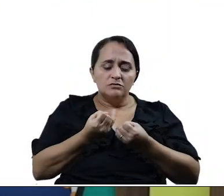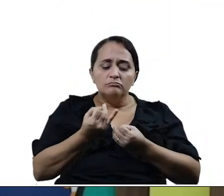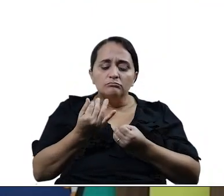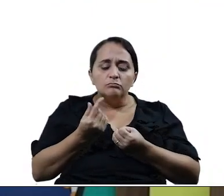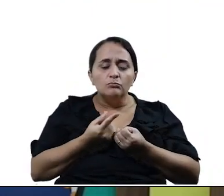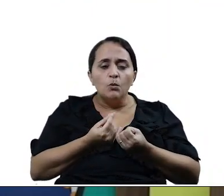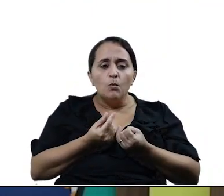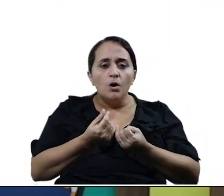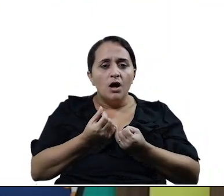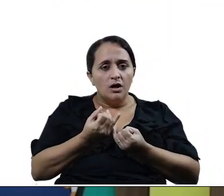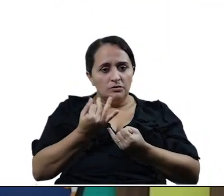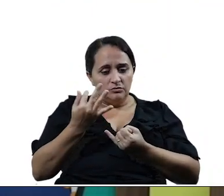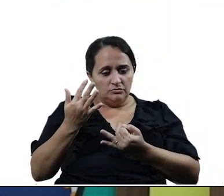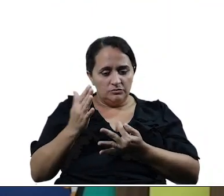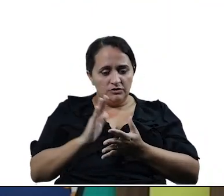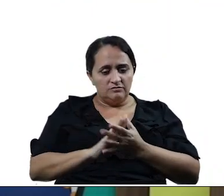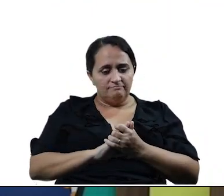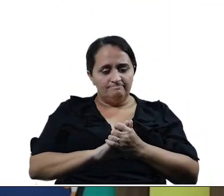que